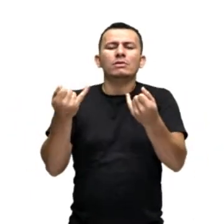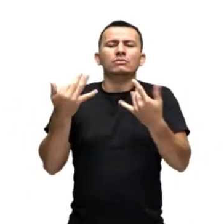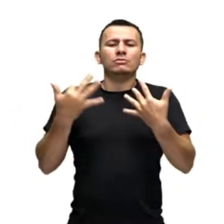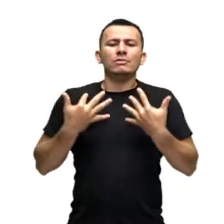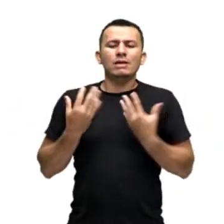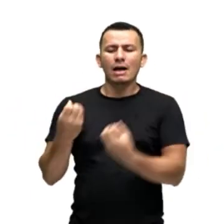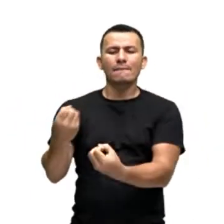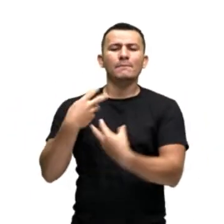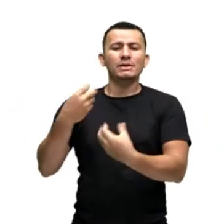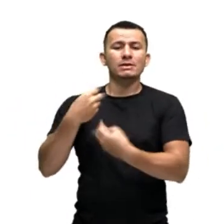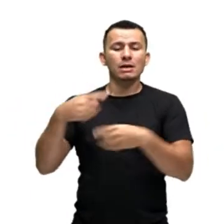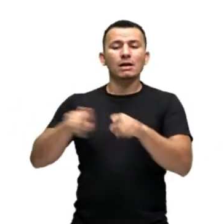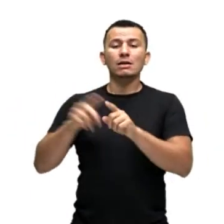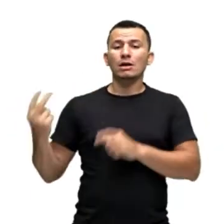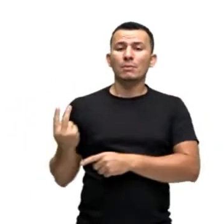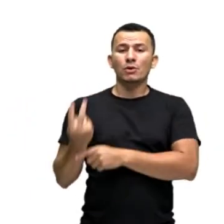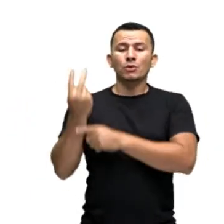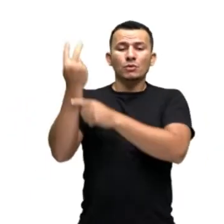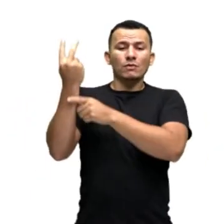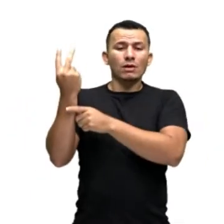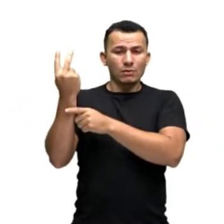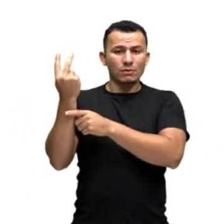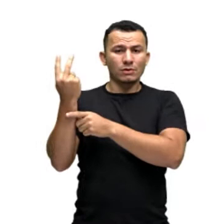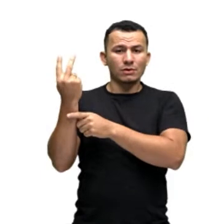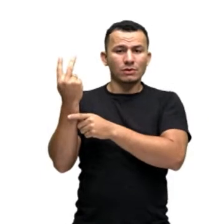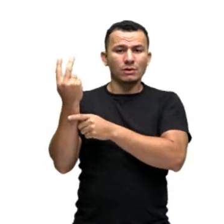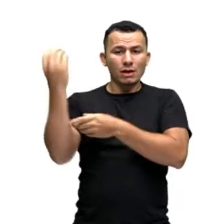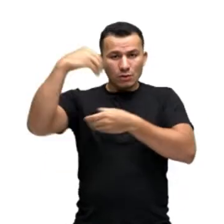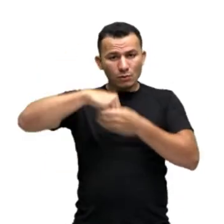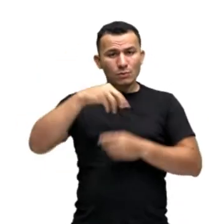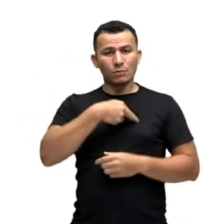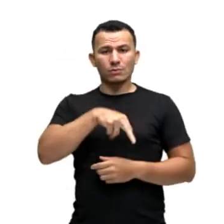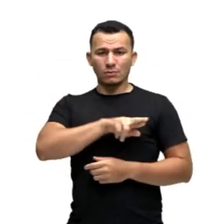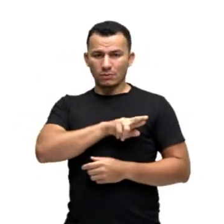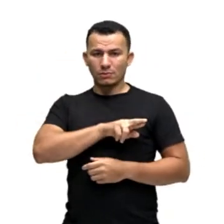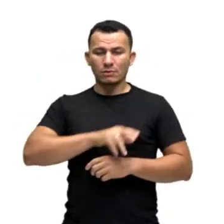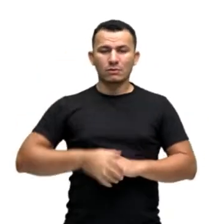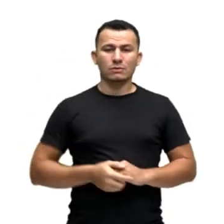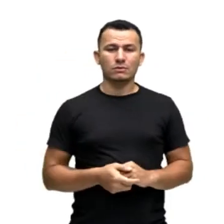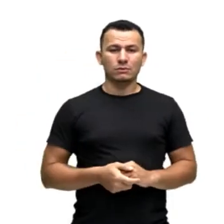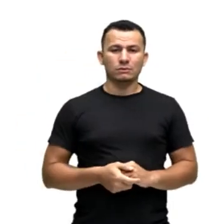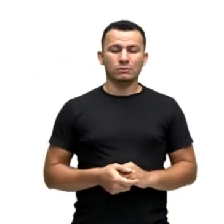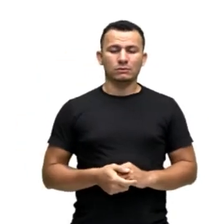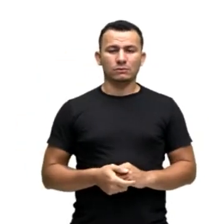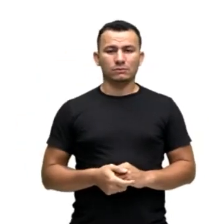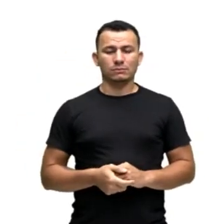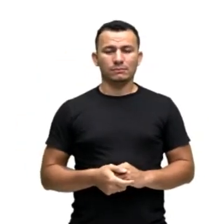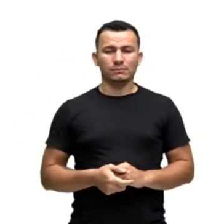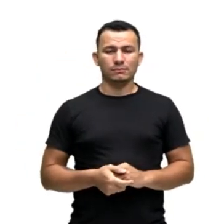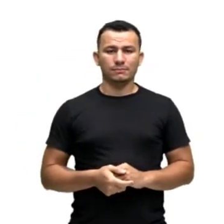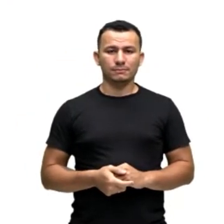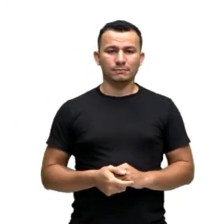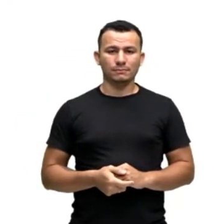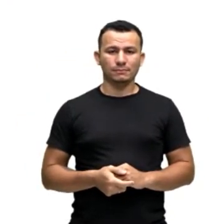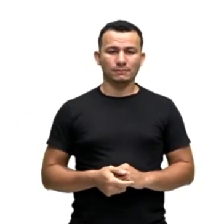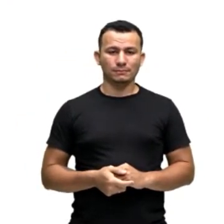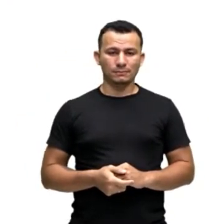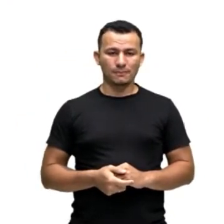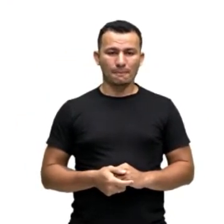transmitir e dos valores que elas carregam o que ela carrega lá e